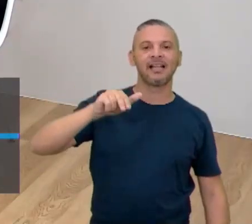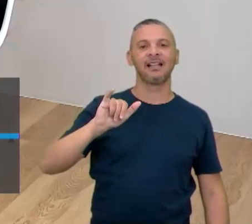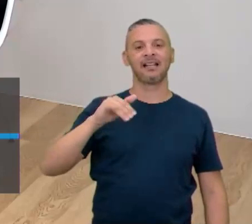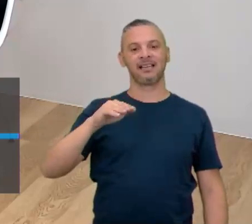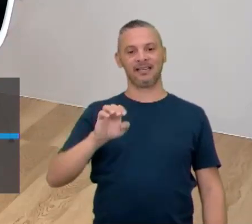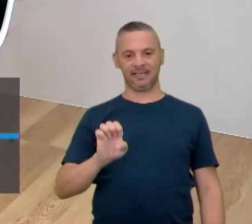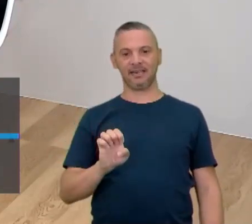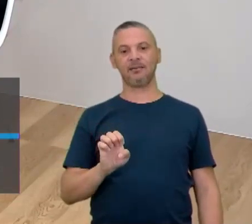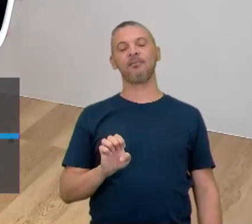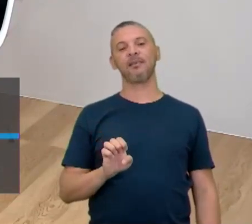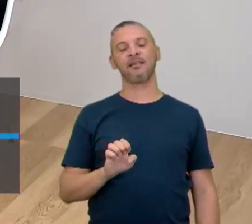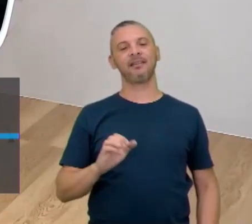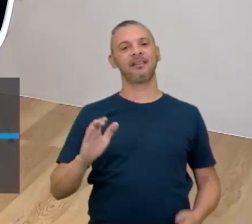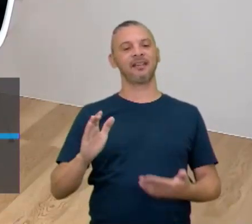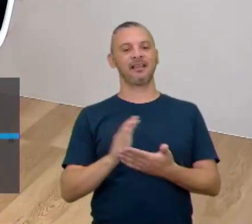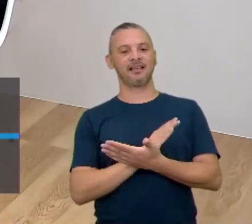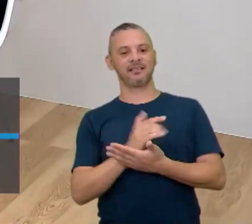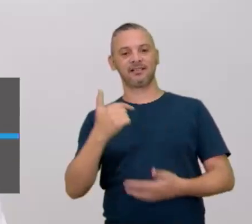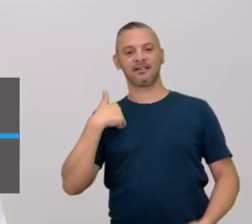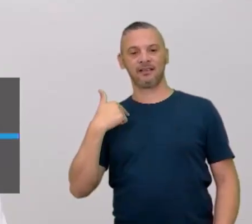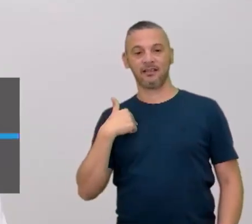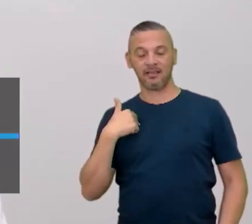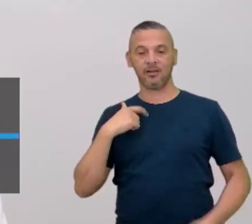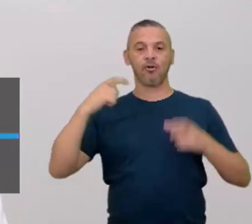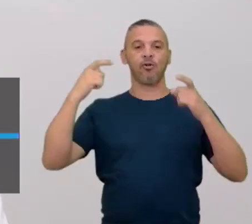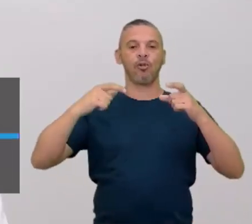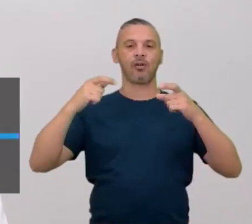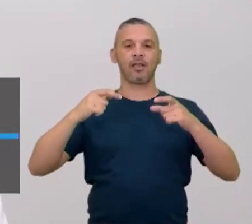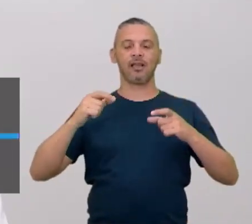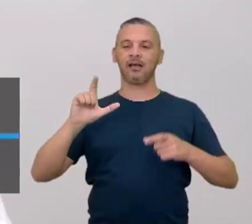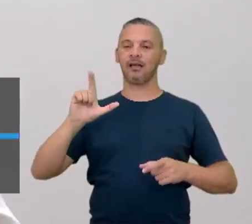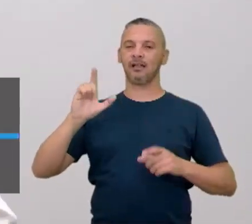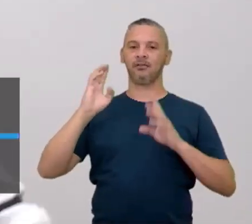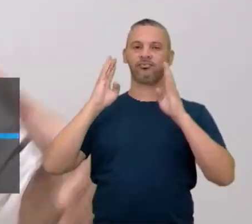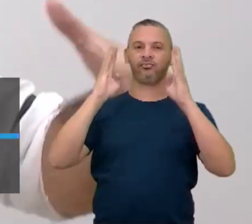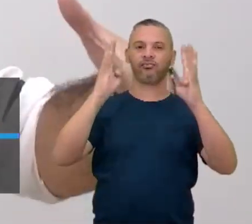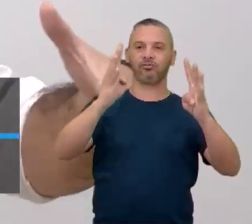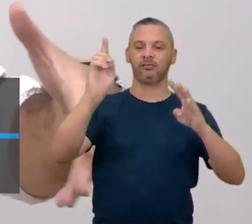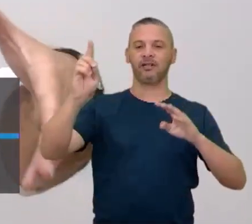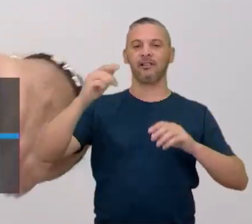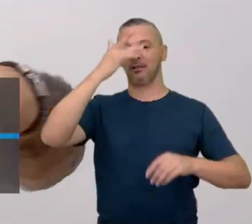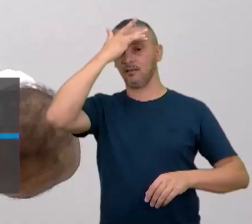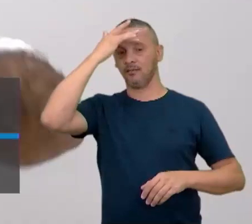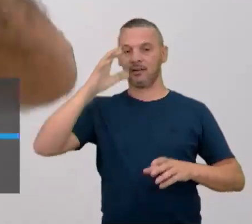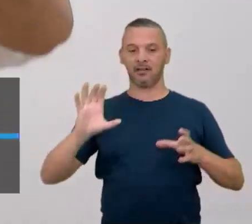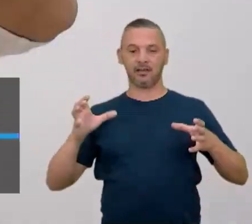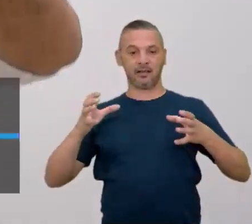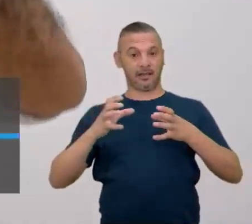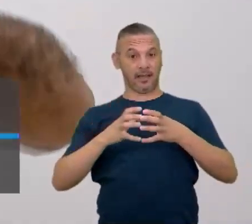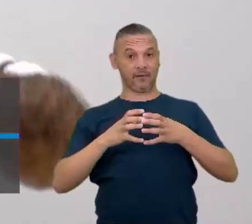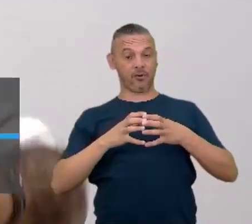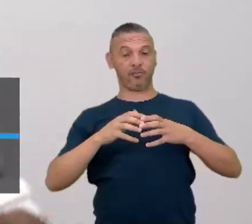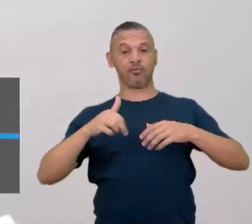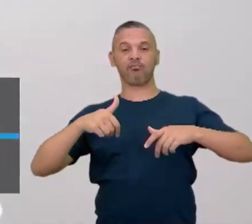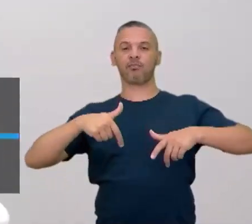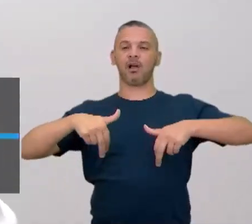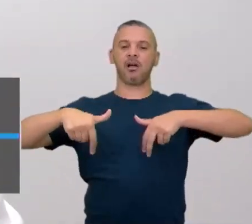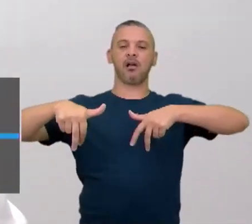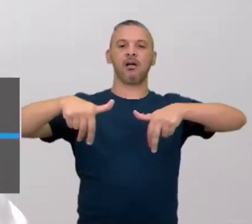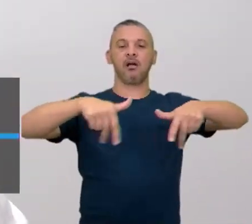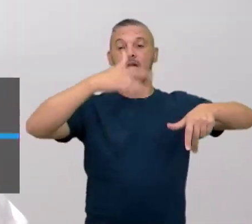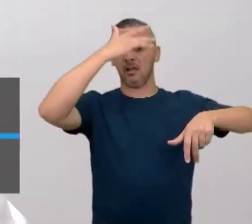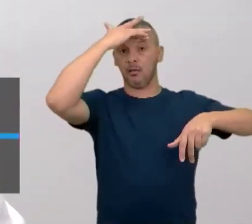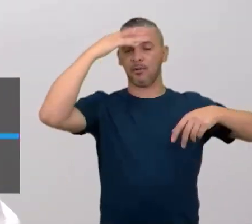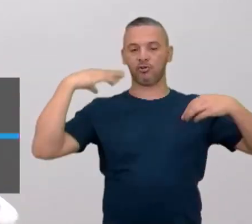Verdade. De vez em quando eu dou um rolê lá na Liberdade e você vê aqueles grupos do pessoal todo